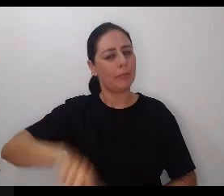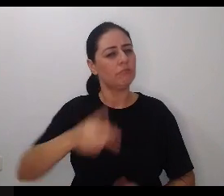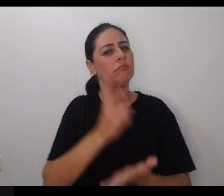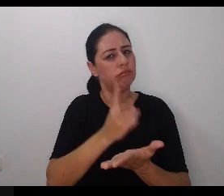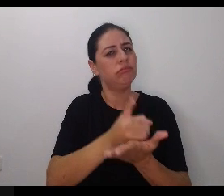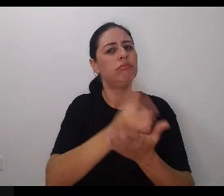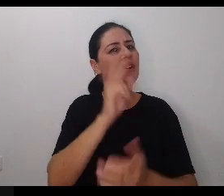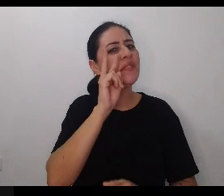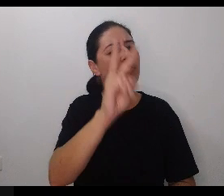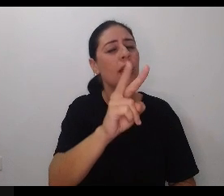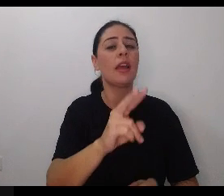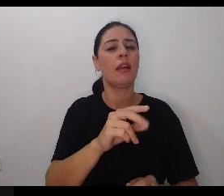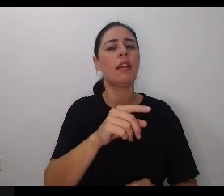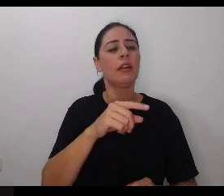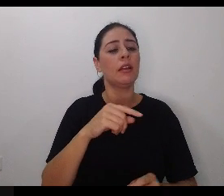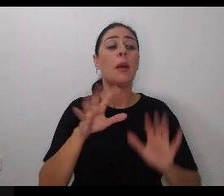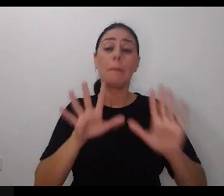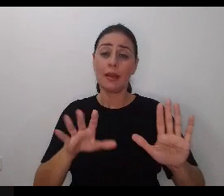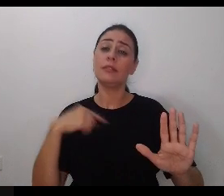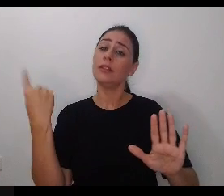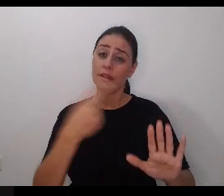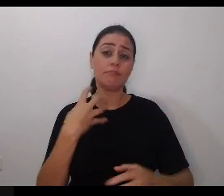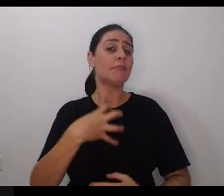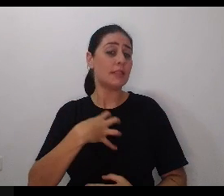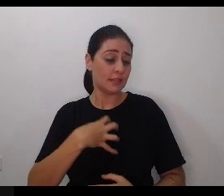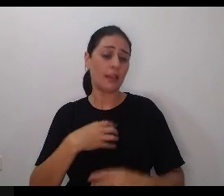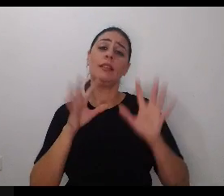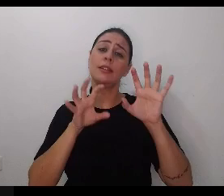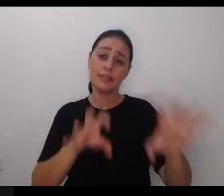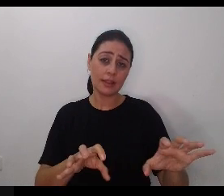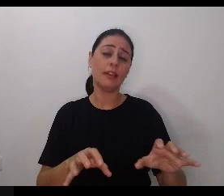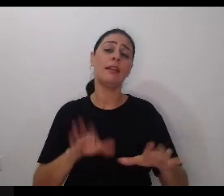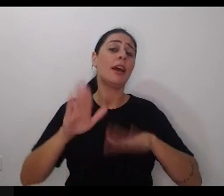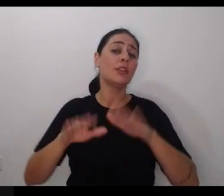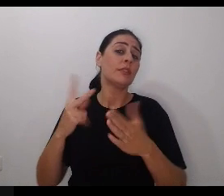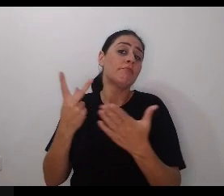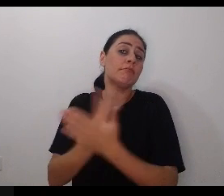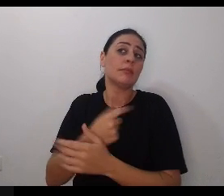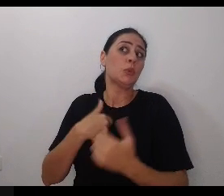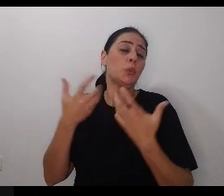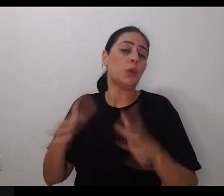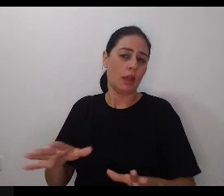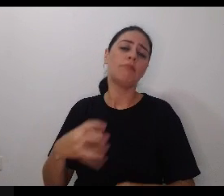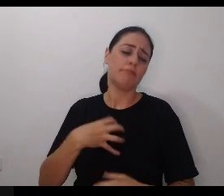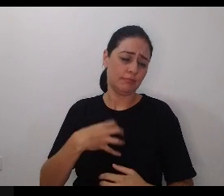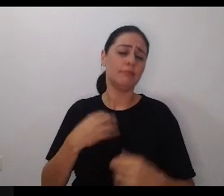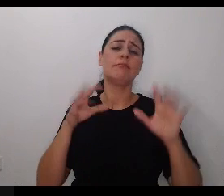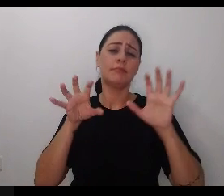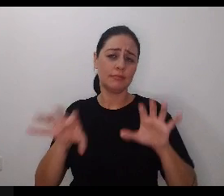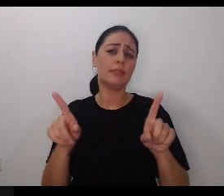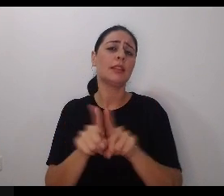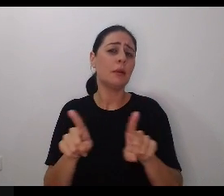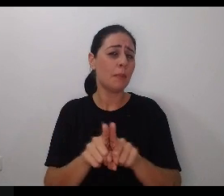assistindo televisão, né? A gente se sente mesmo assim quando as coisas não acontecem do jeito que a gente quer. Mas agora é o momento